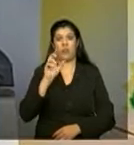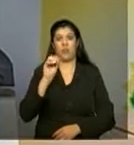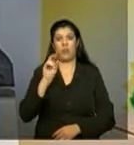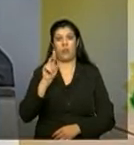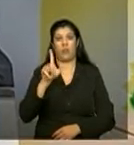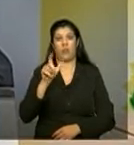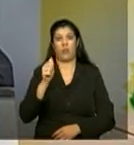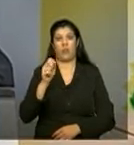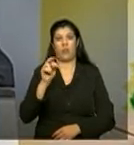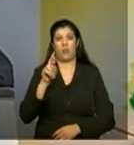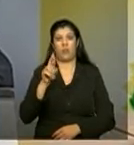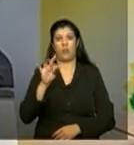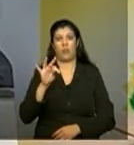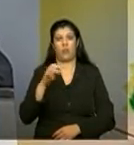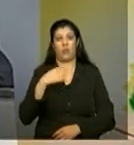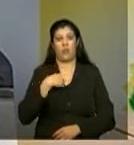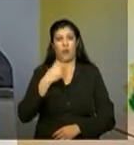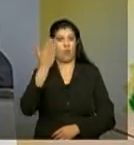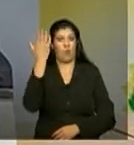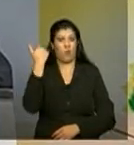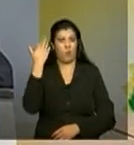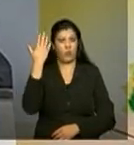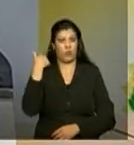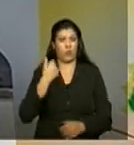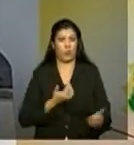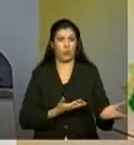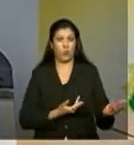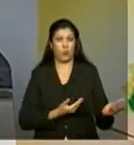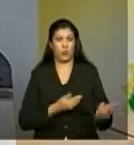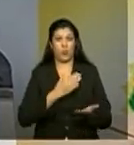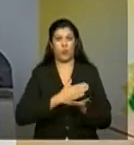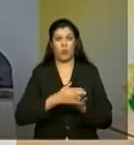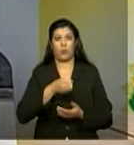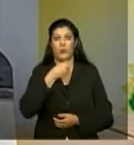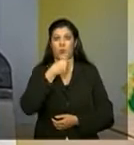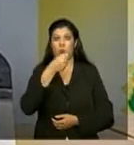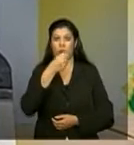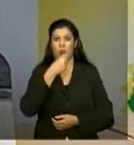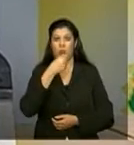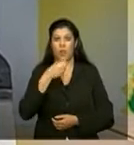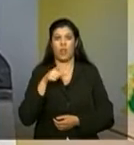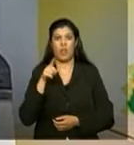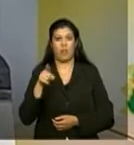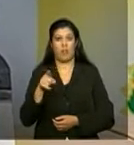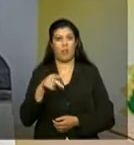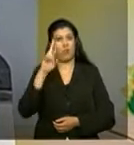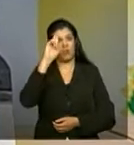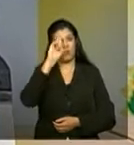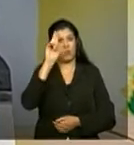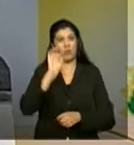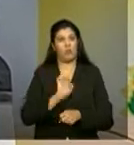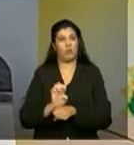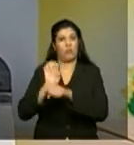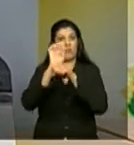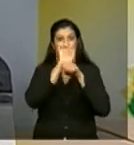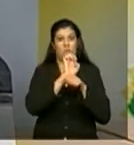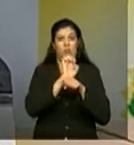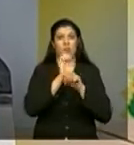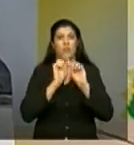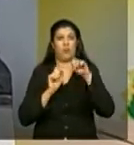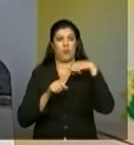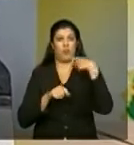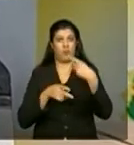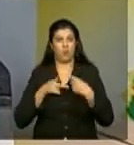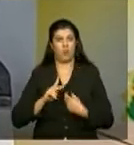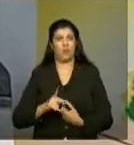anos 60 e ele já tinha estado em seguida também chefes de estado